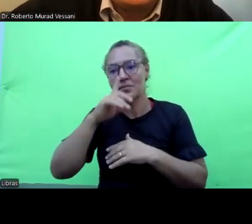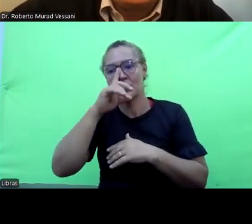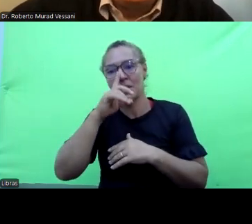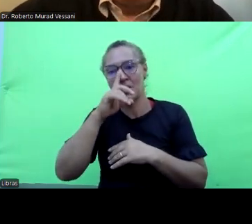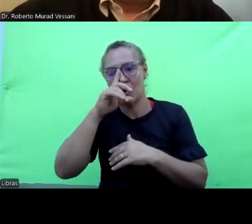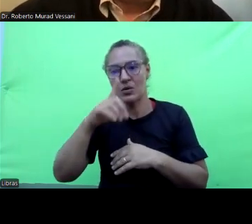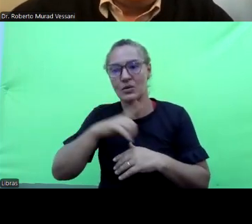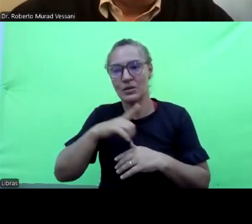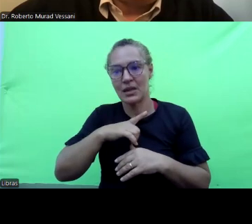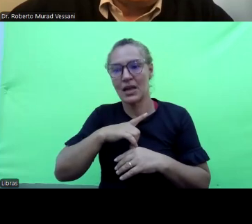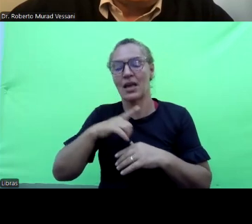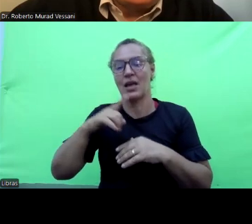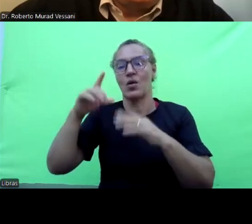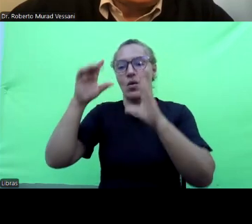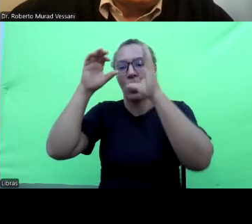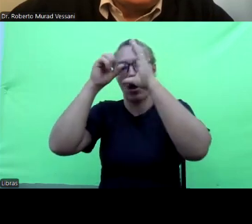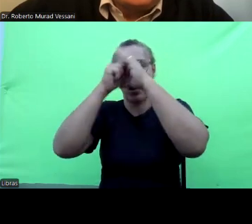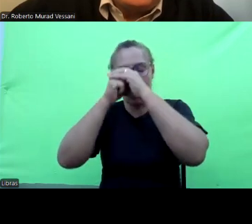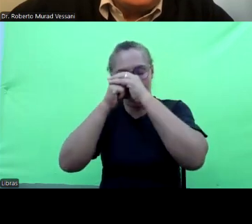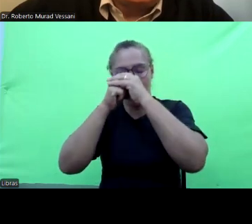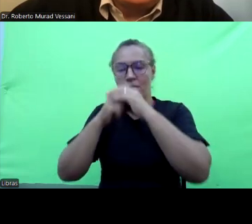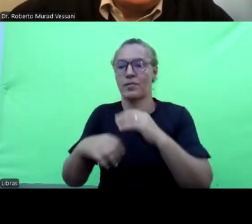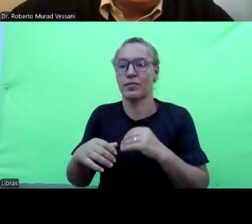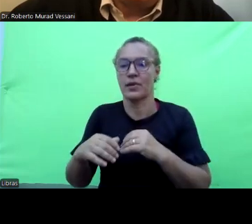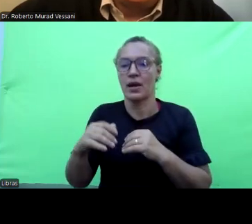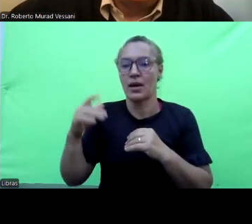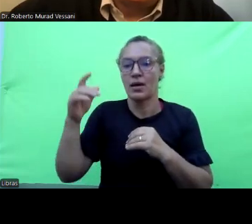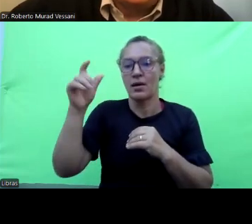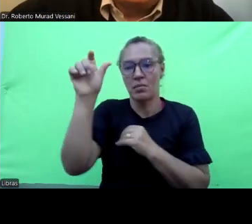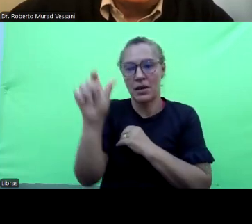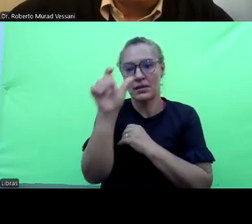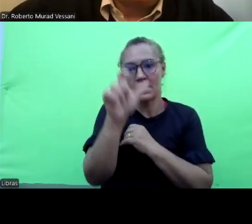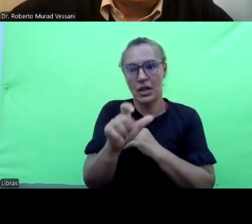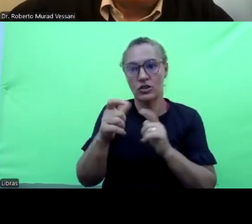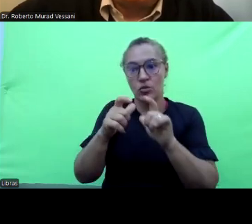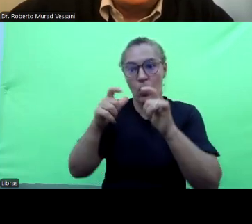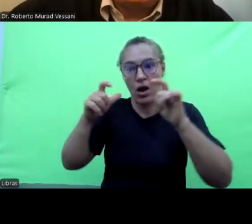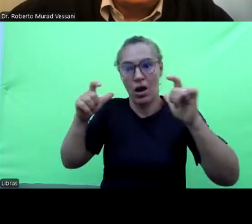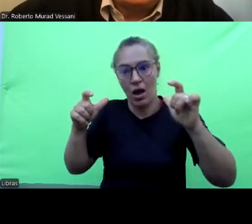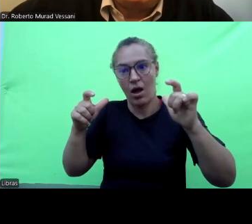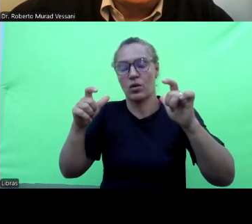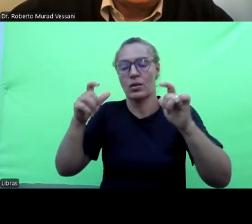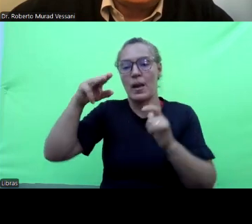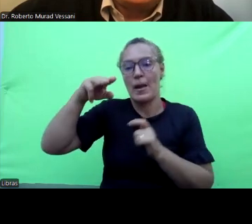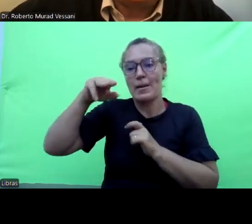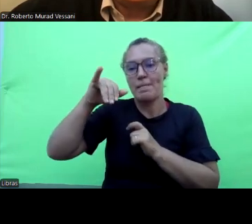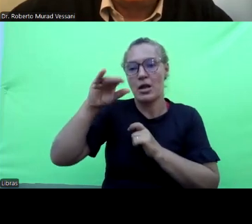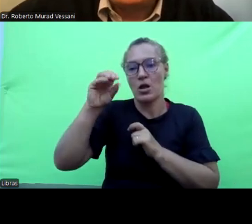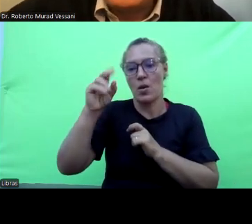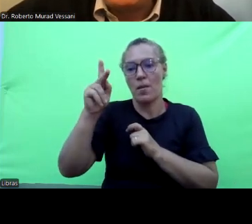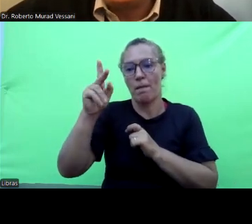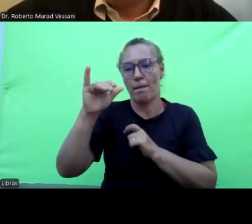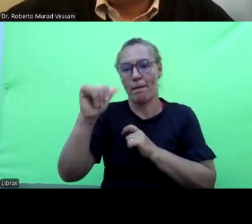aberto. Pacientes com alta miopia têm um risco maior de desenvolvimento também para essa doença,